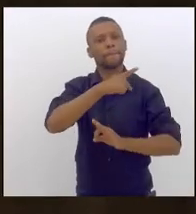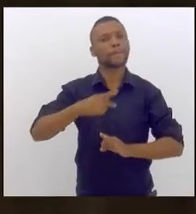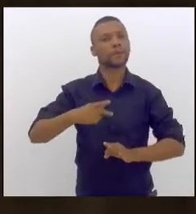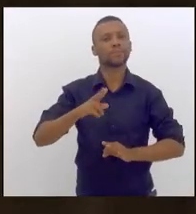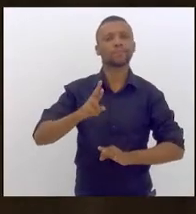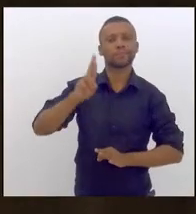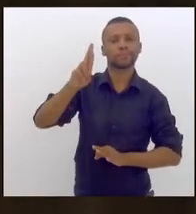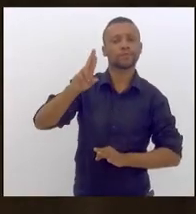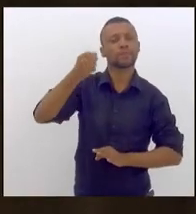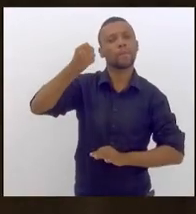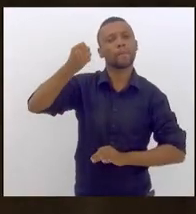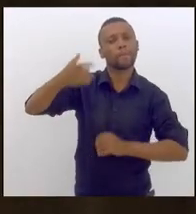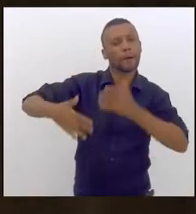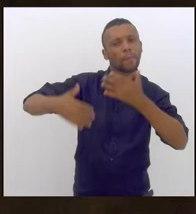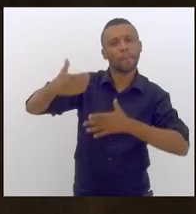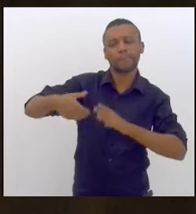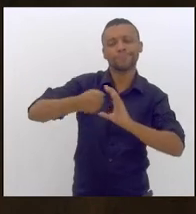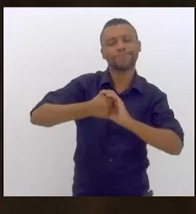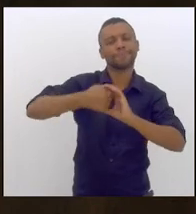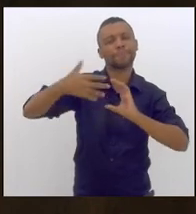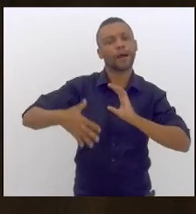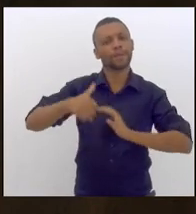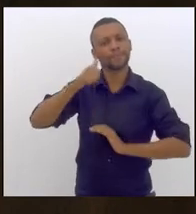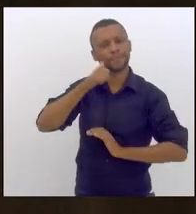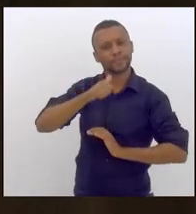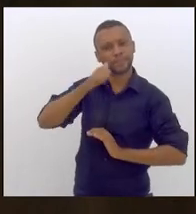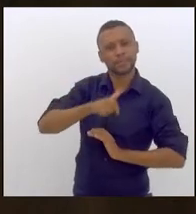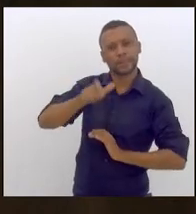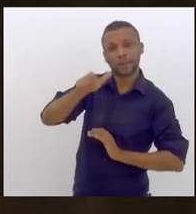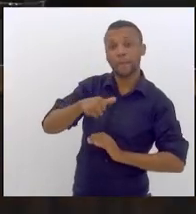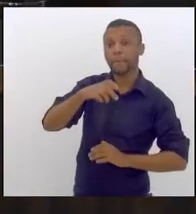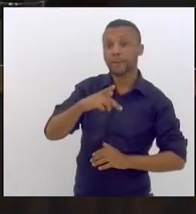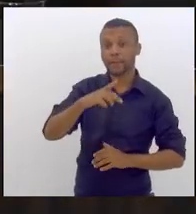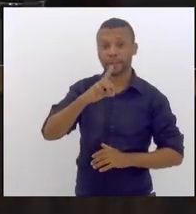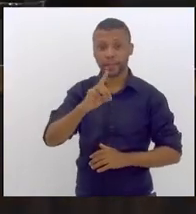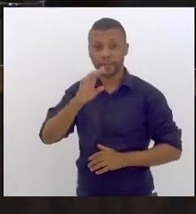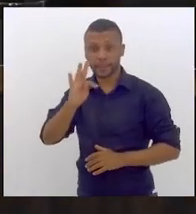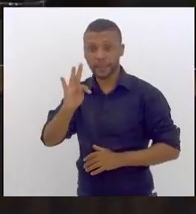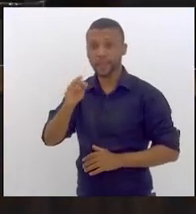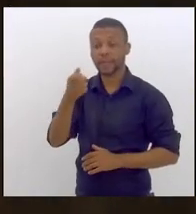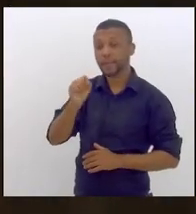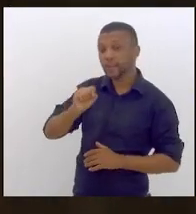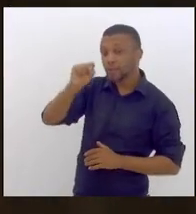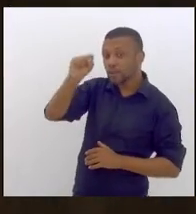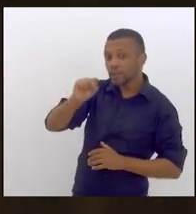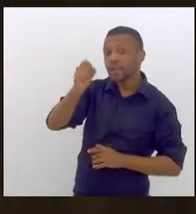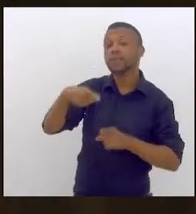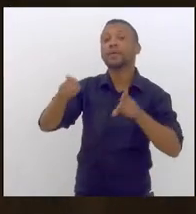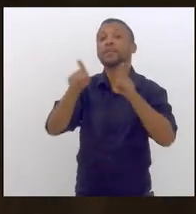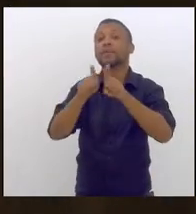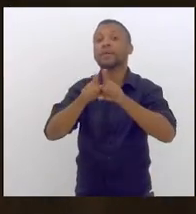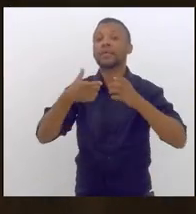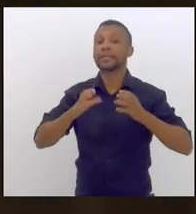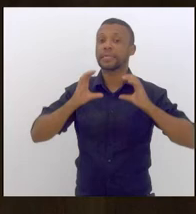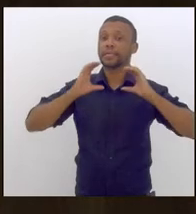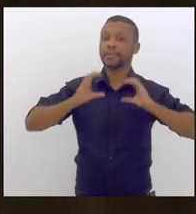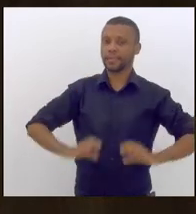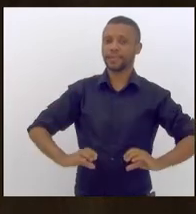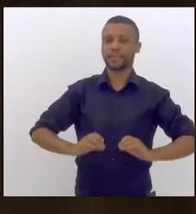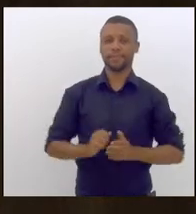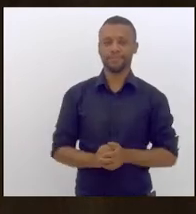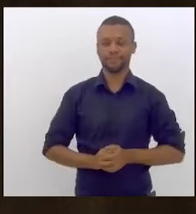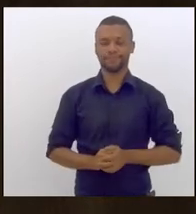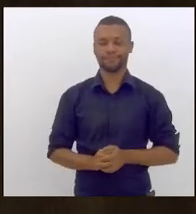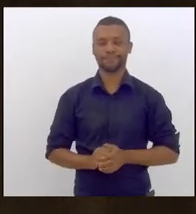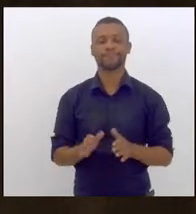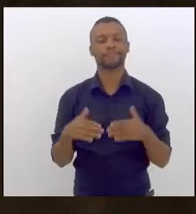seu toque feminino, pedetista, socialista e cidadã. Obrigada. Presidenta,